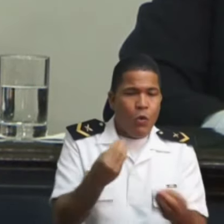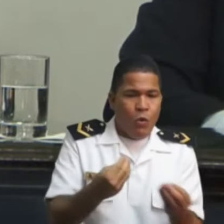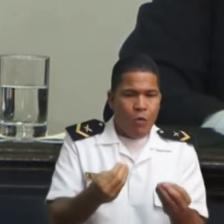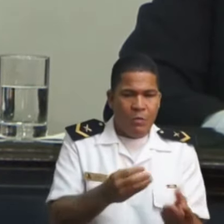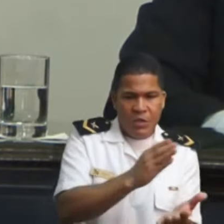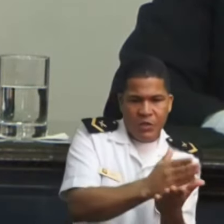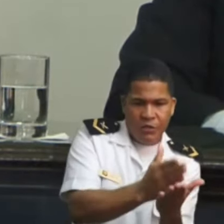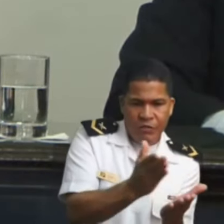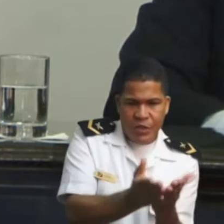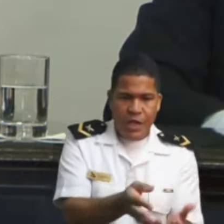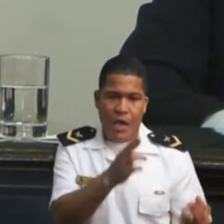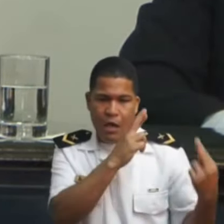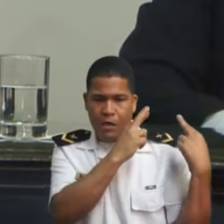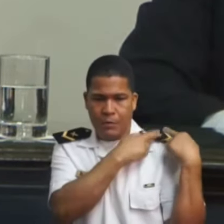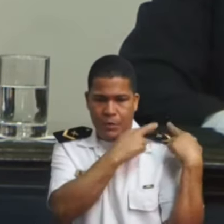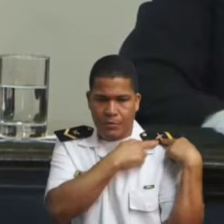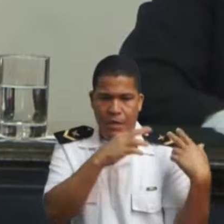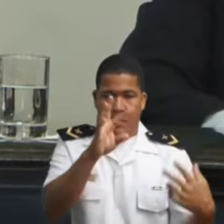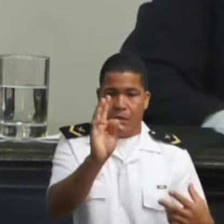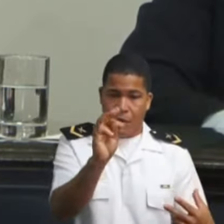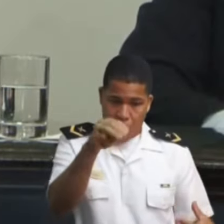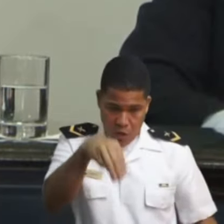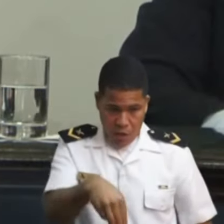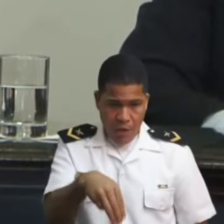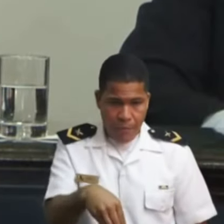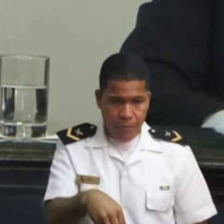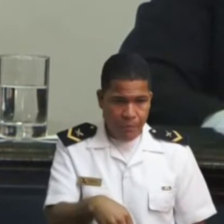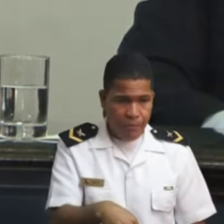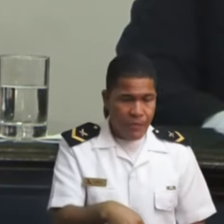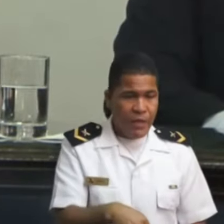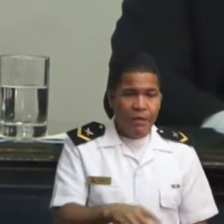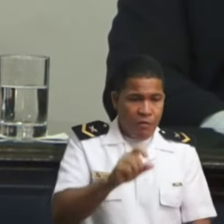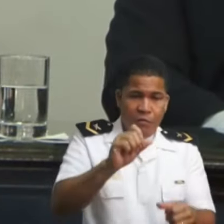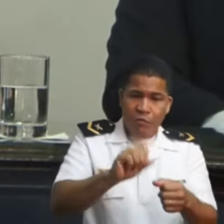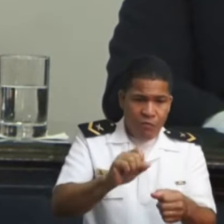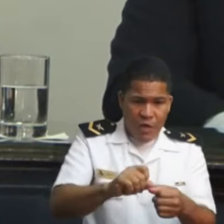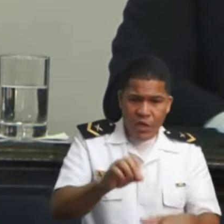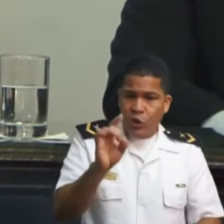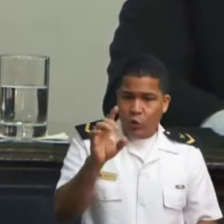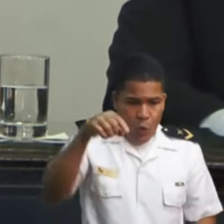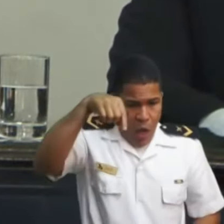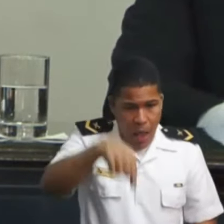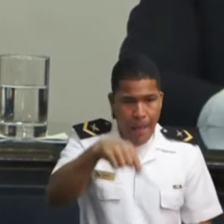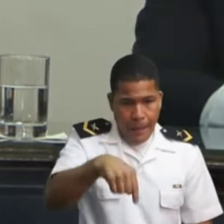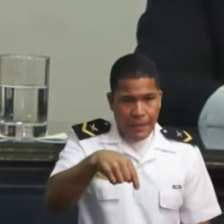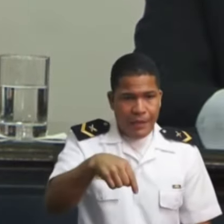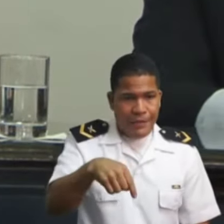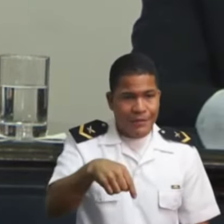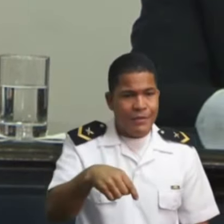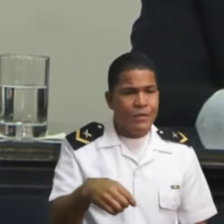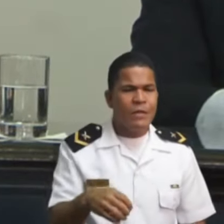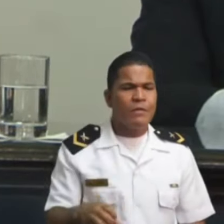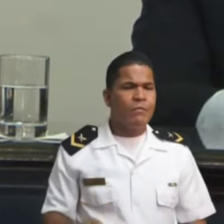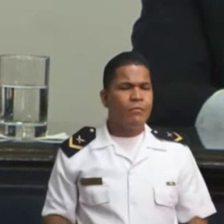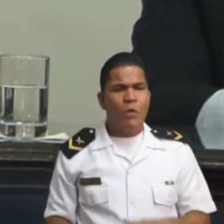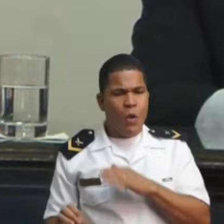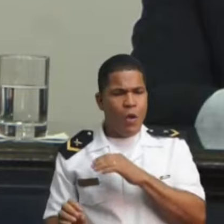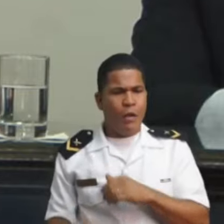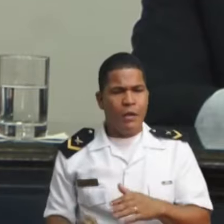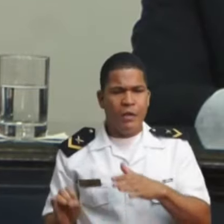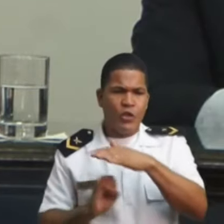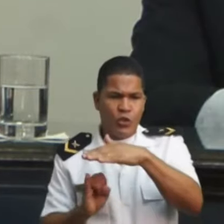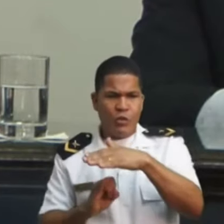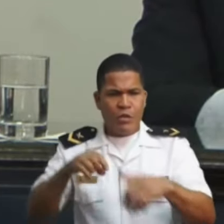E ela é realizada e implementada por um único órgão. E esse único órgão se